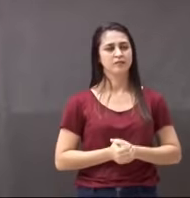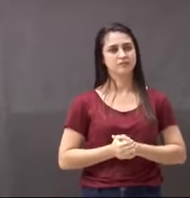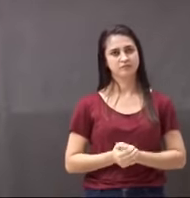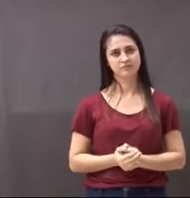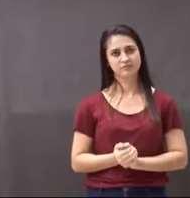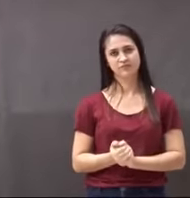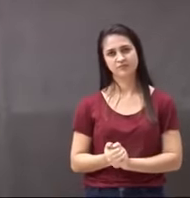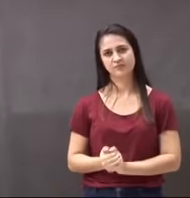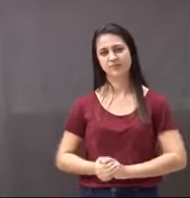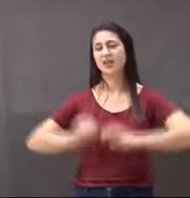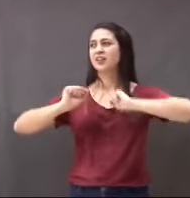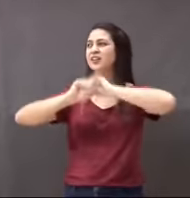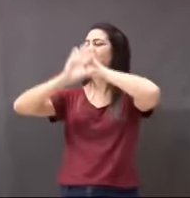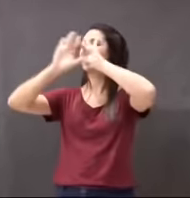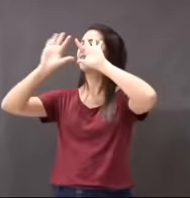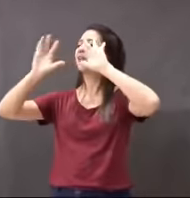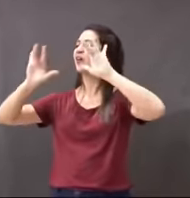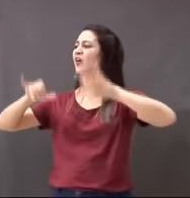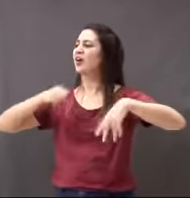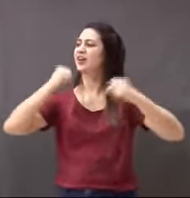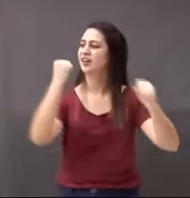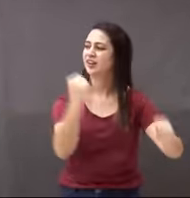Vai dando glória, vai remando.